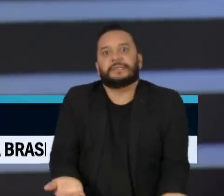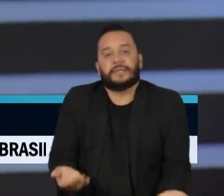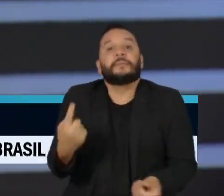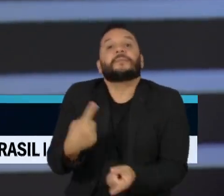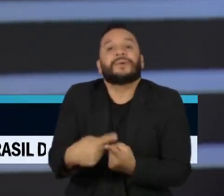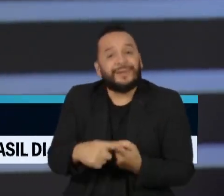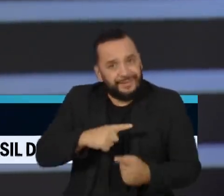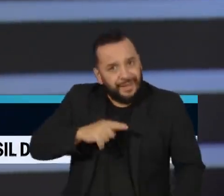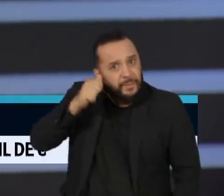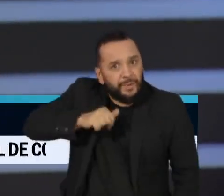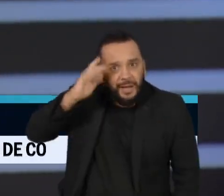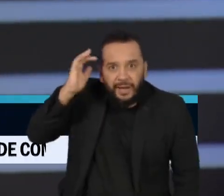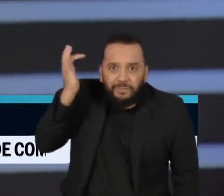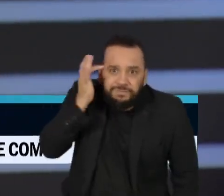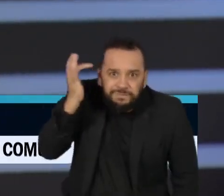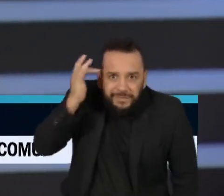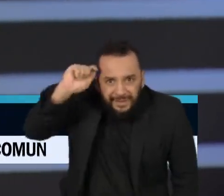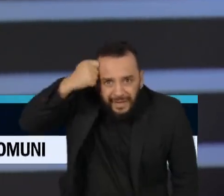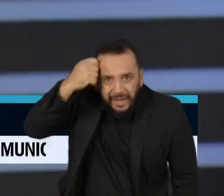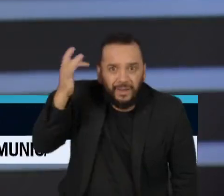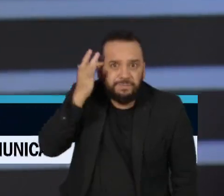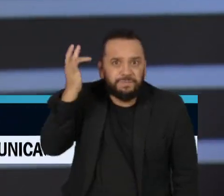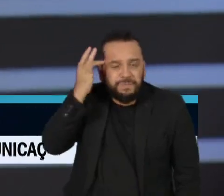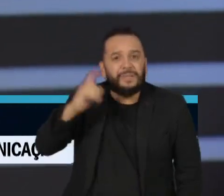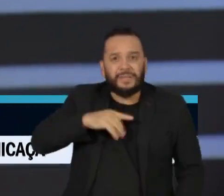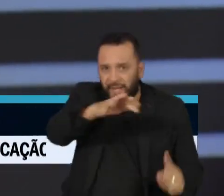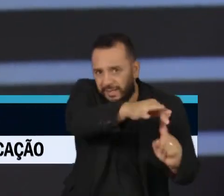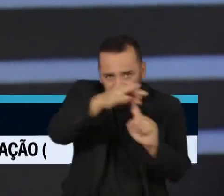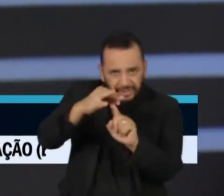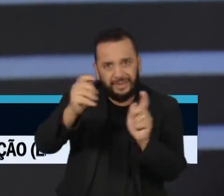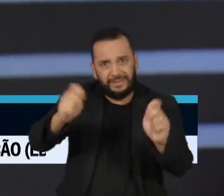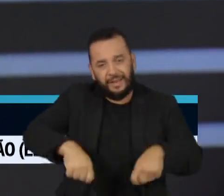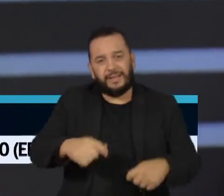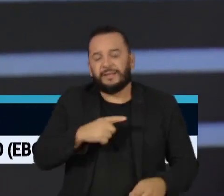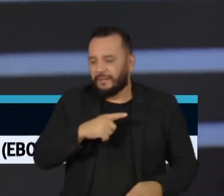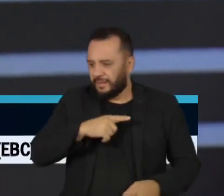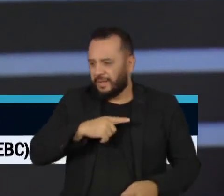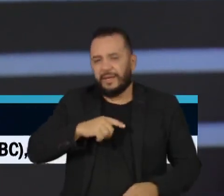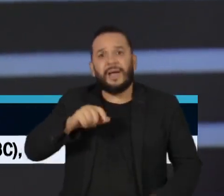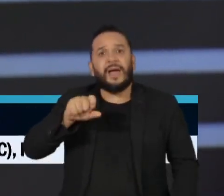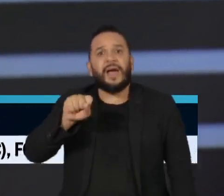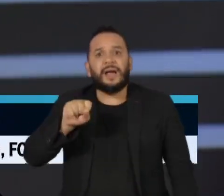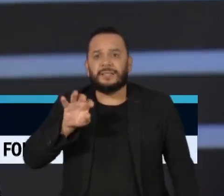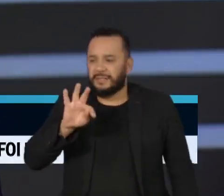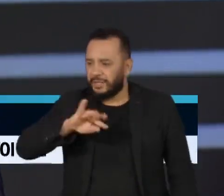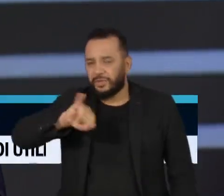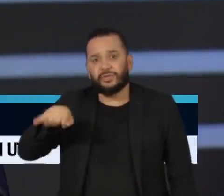gente brilhante aí. Nós temos, por final, no STJ, o ministro